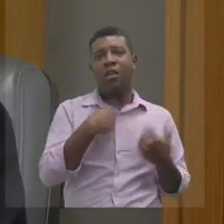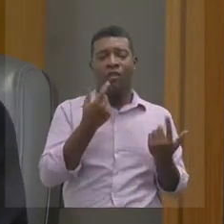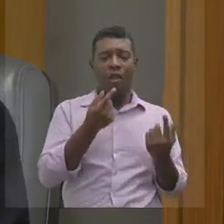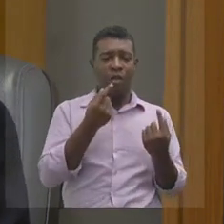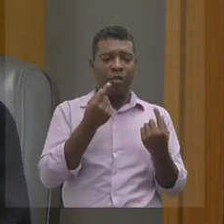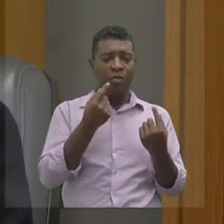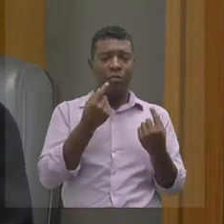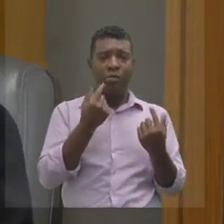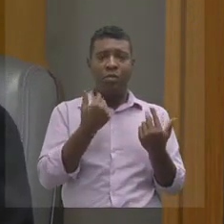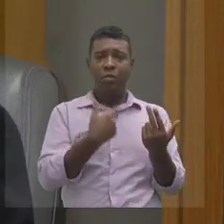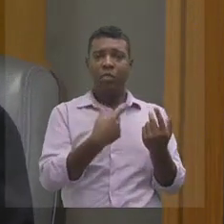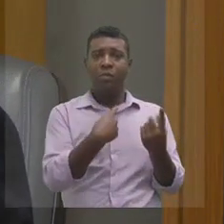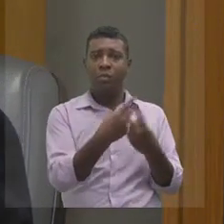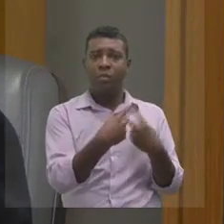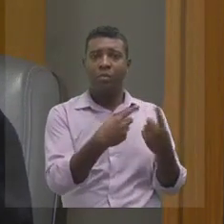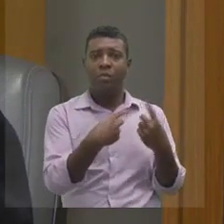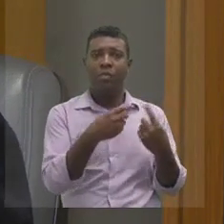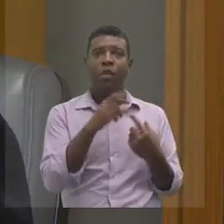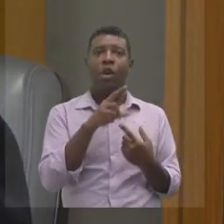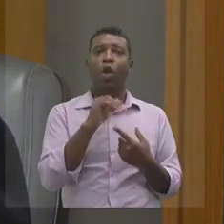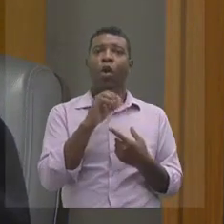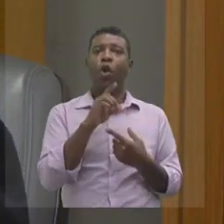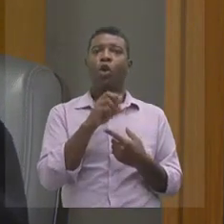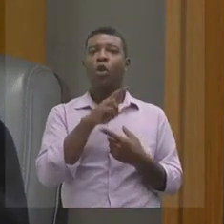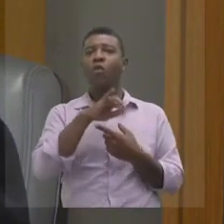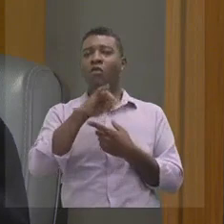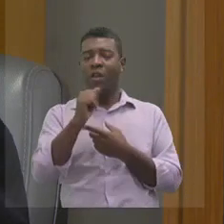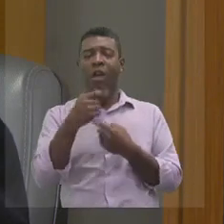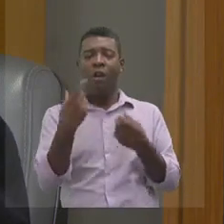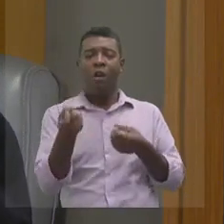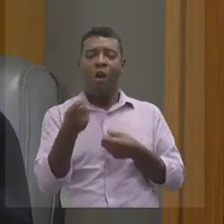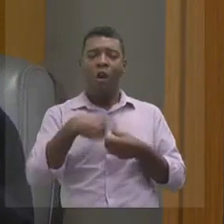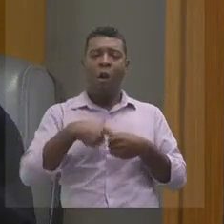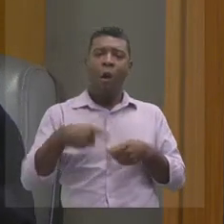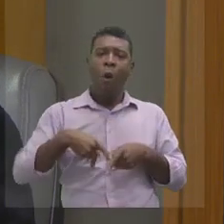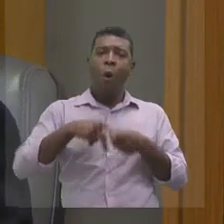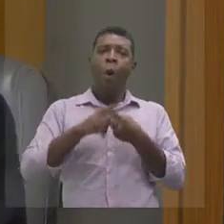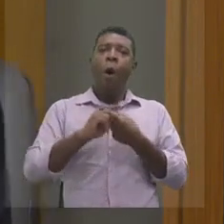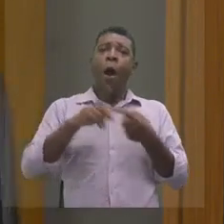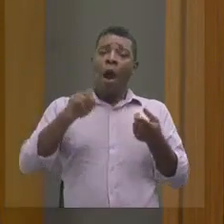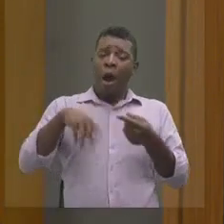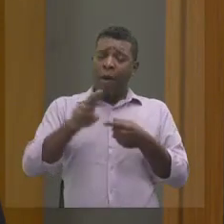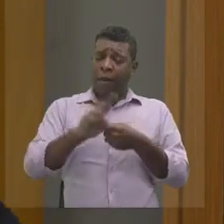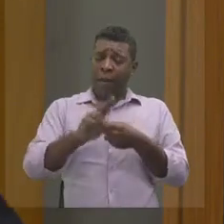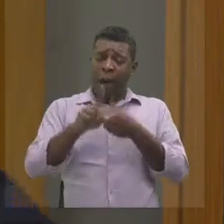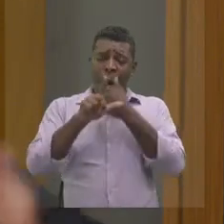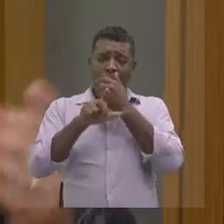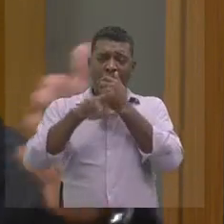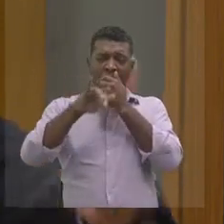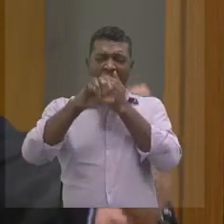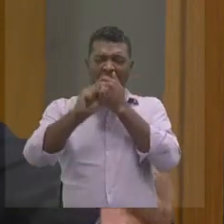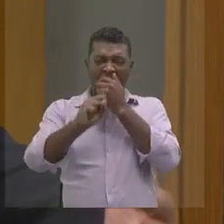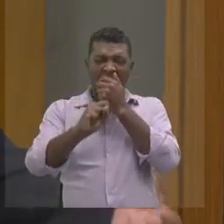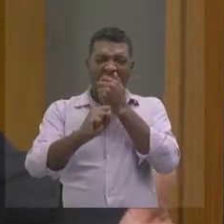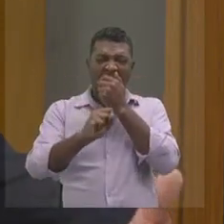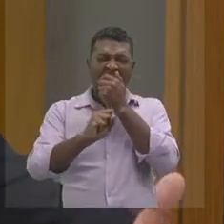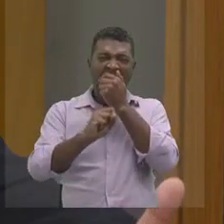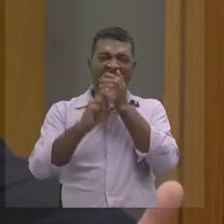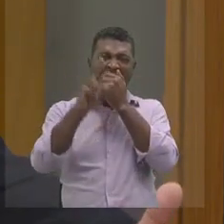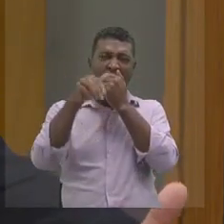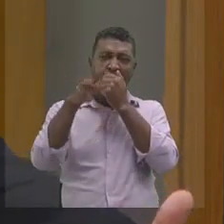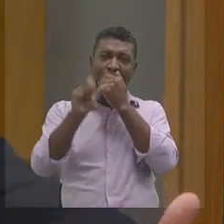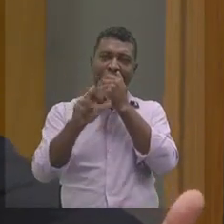cujo o nome dela agora é do saudoso Deputado Luiz Humberto que liga Uberlândia a prata